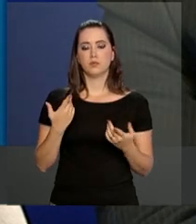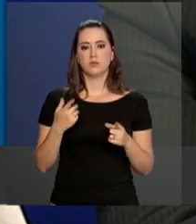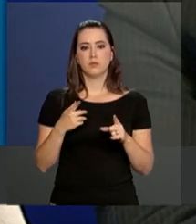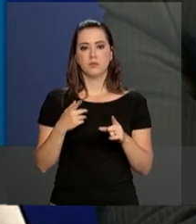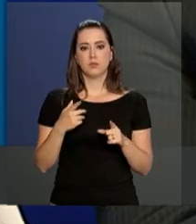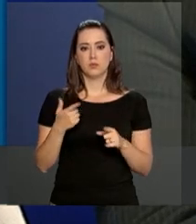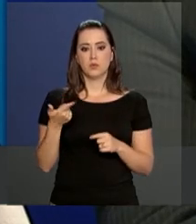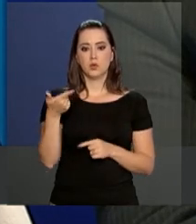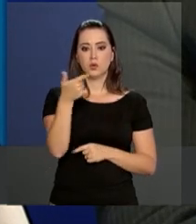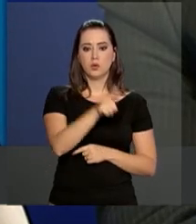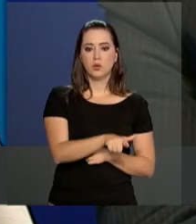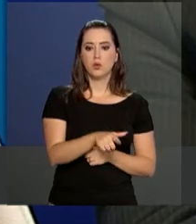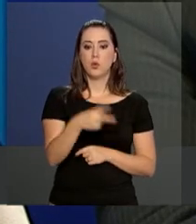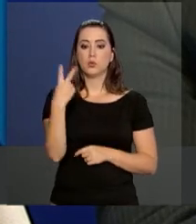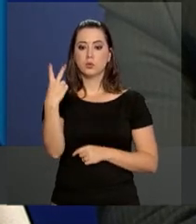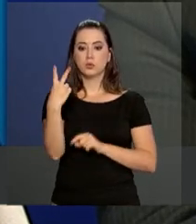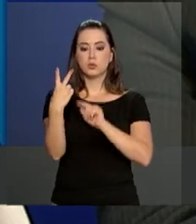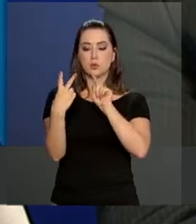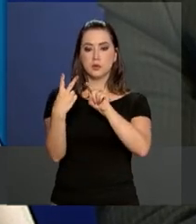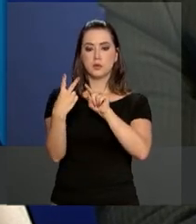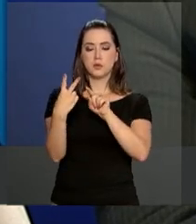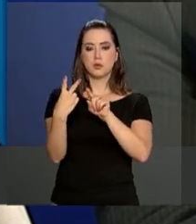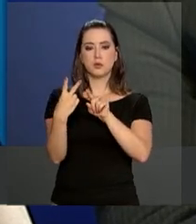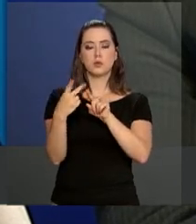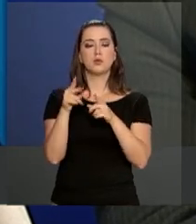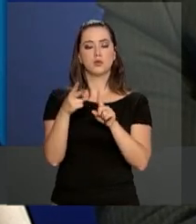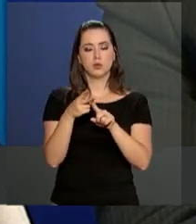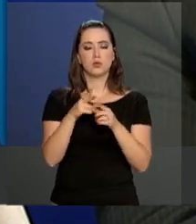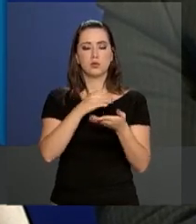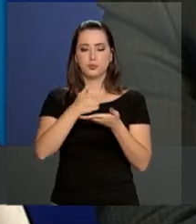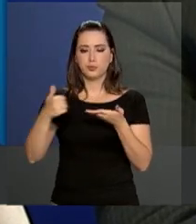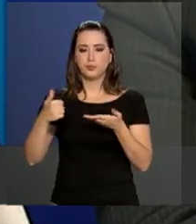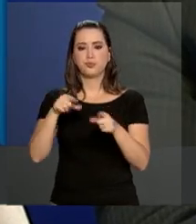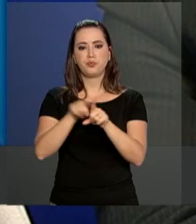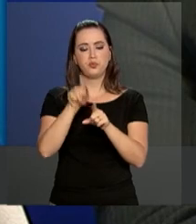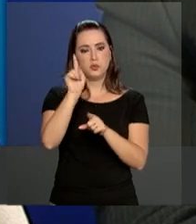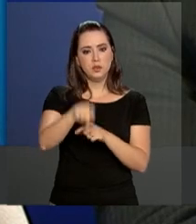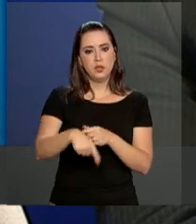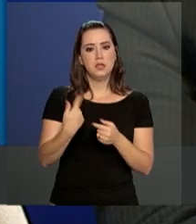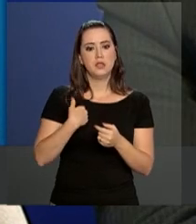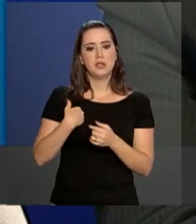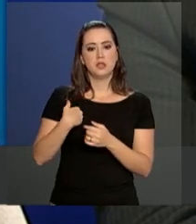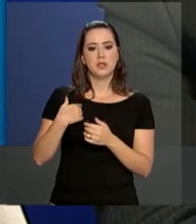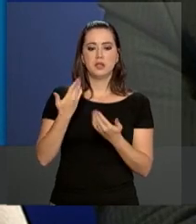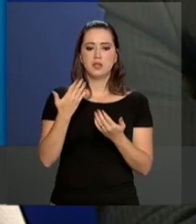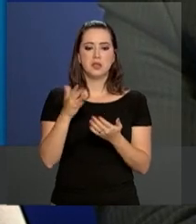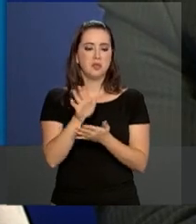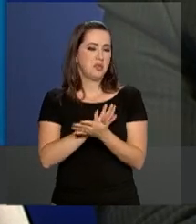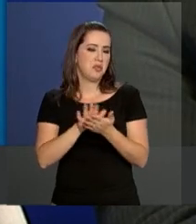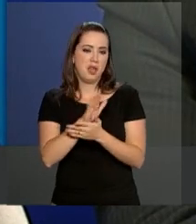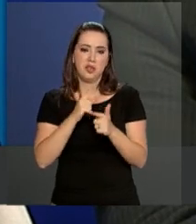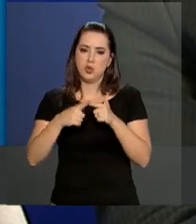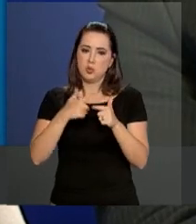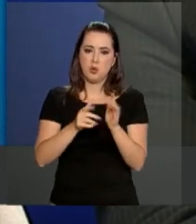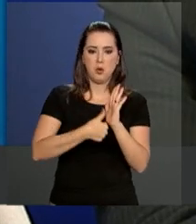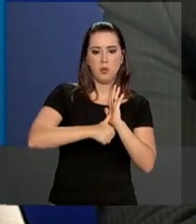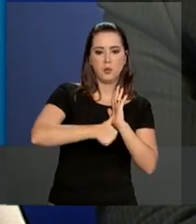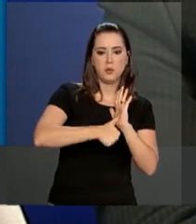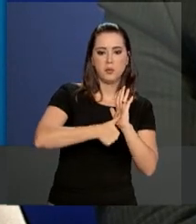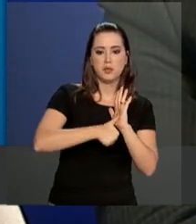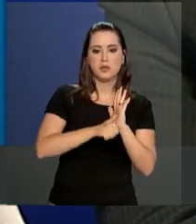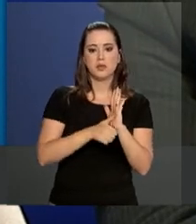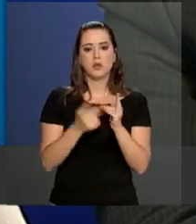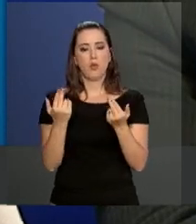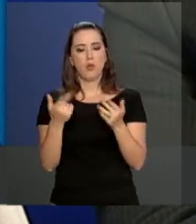são outros desculpe ea recusa de coleta de dados biométricos não tivemos nenhum caso esse ano como em anos